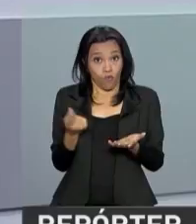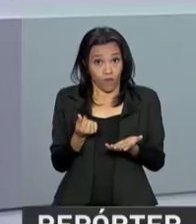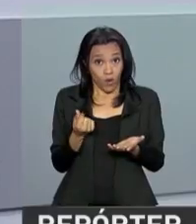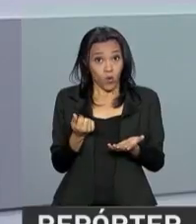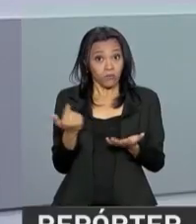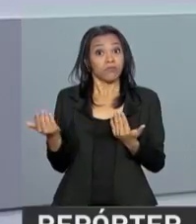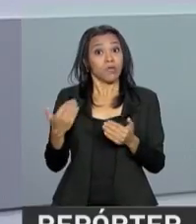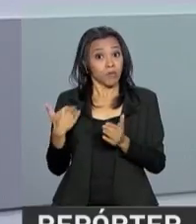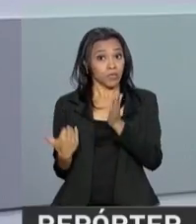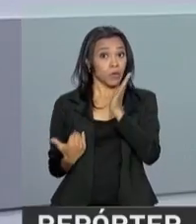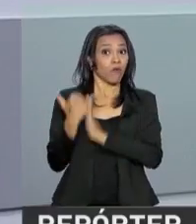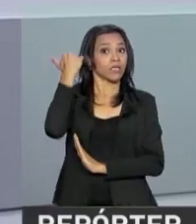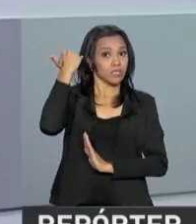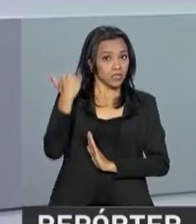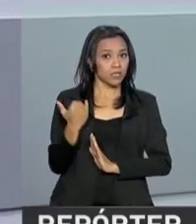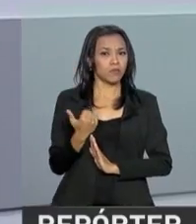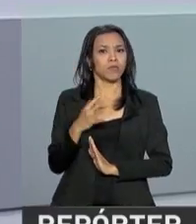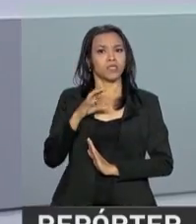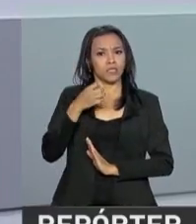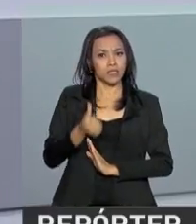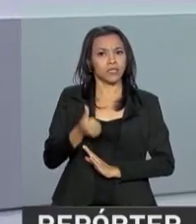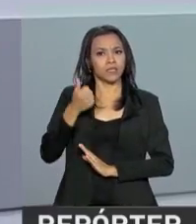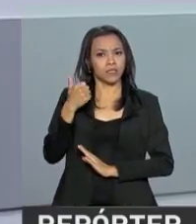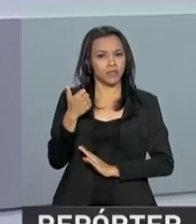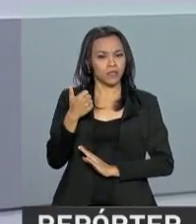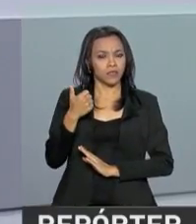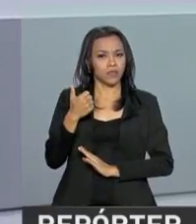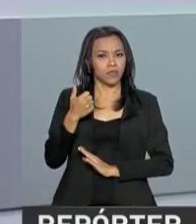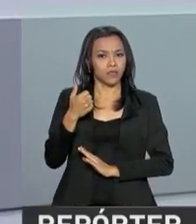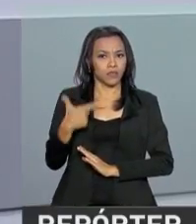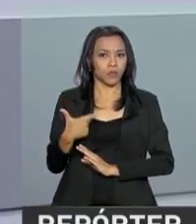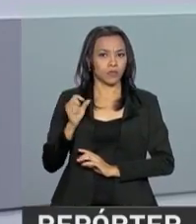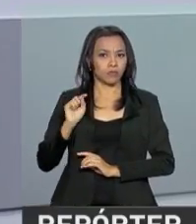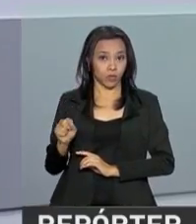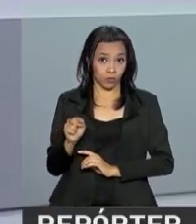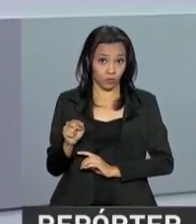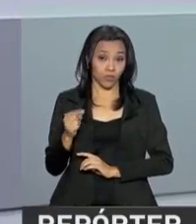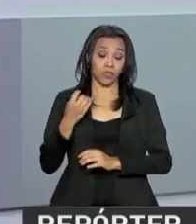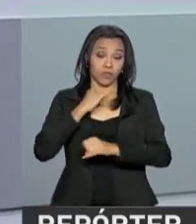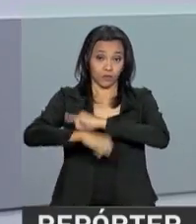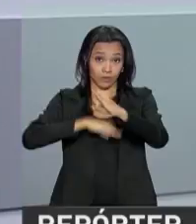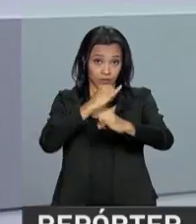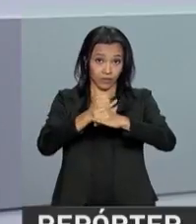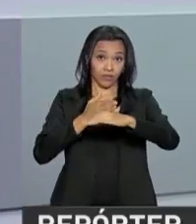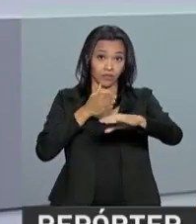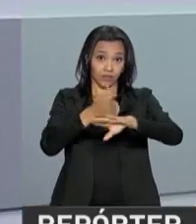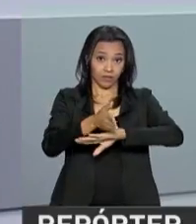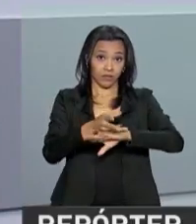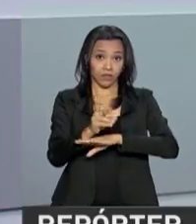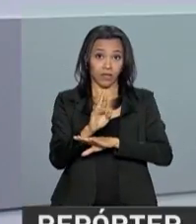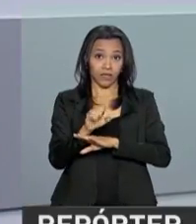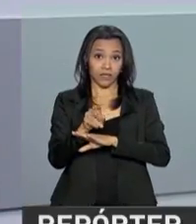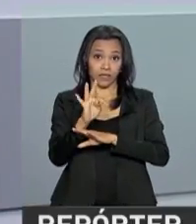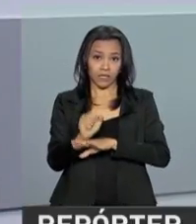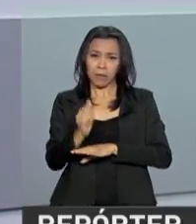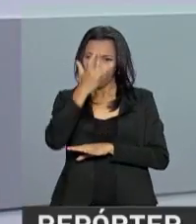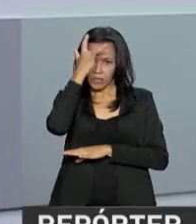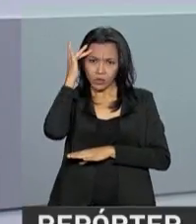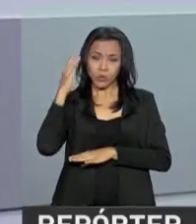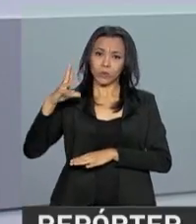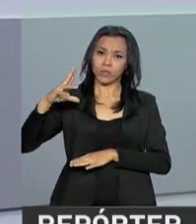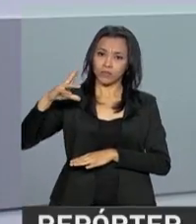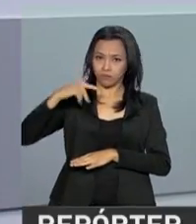anos anteriores, ficando acima de 62 mil. No site da Receita Federal, pessoas físicas e jurídicas encontram